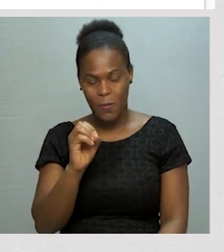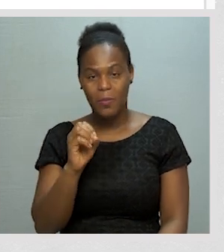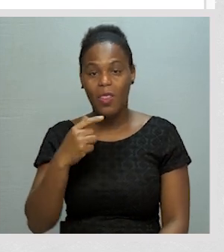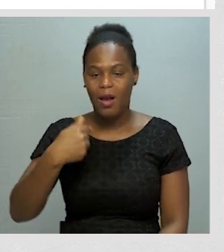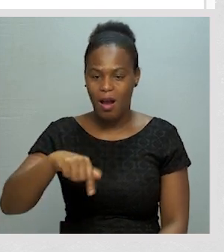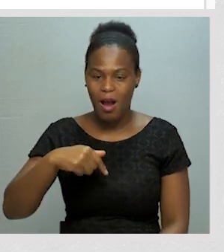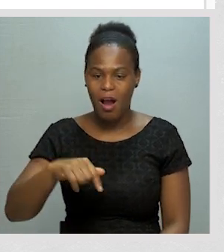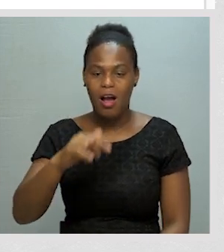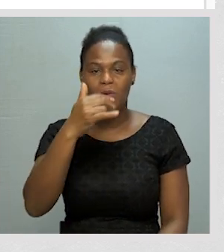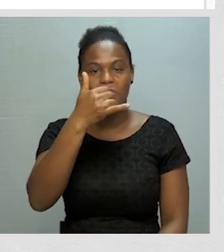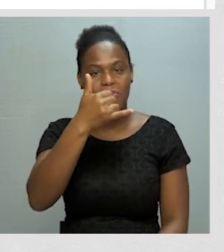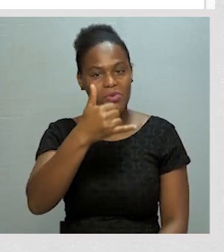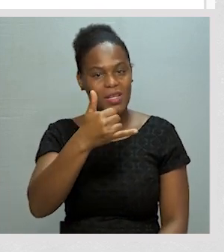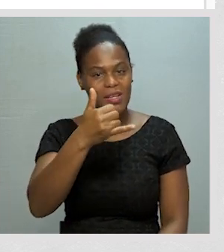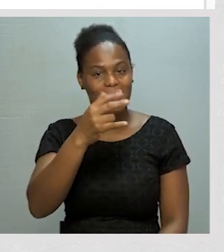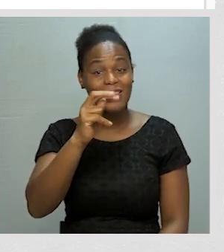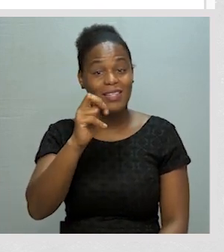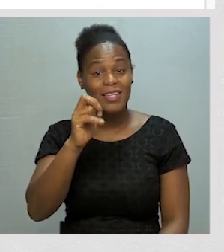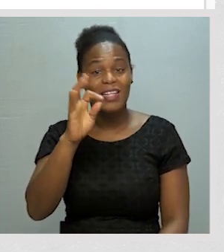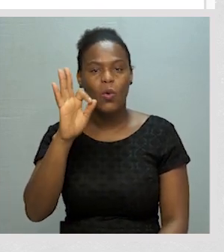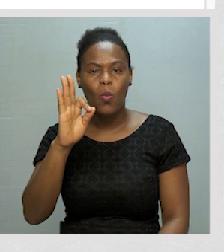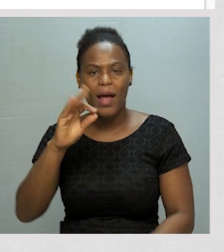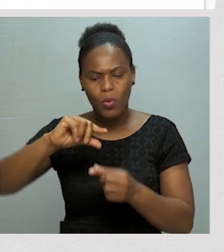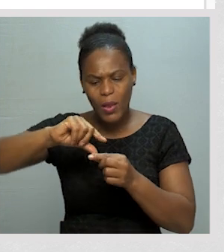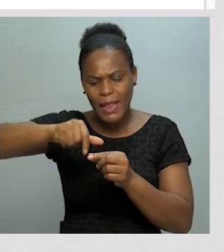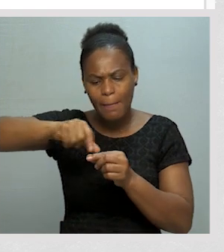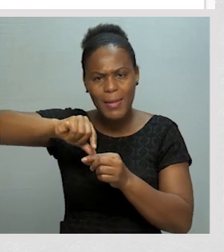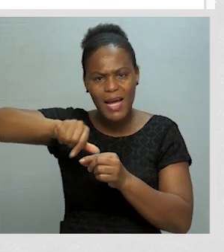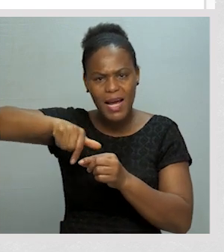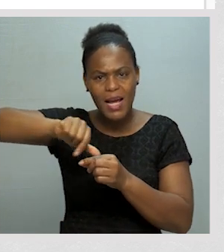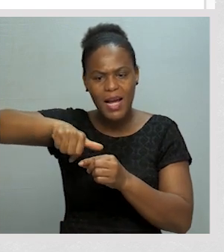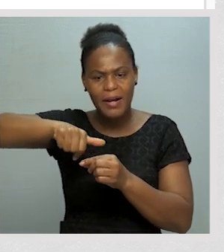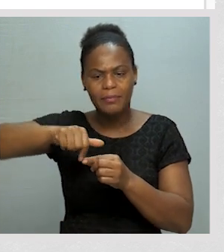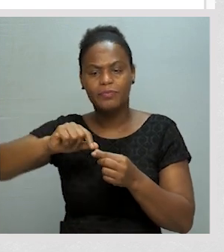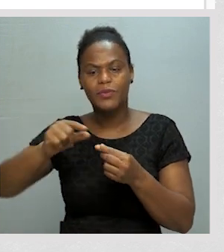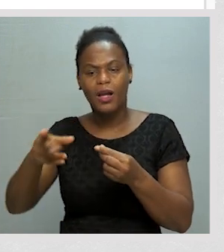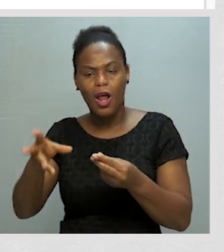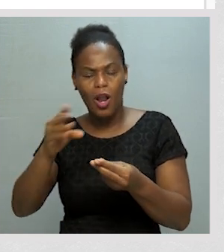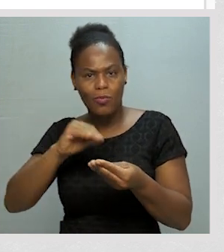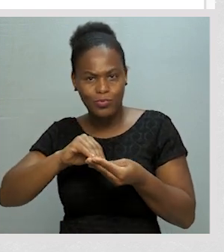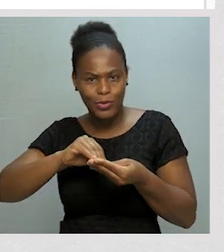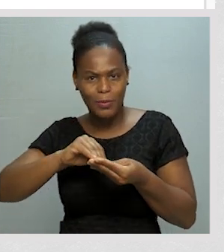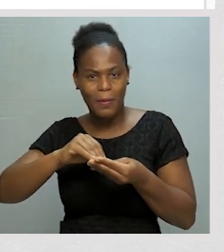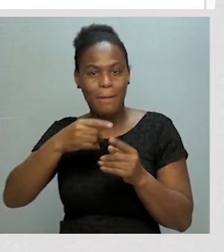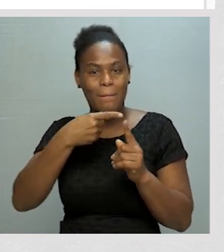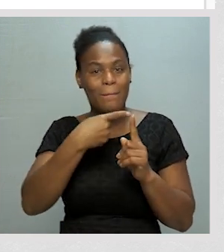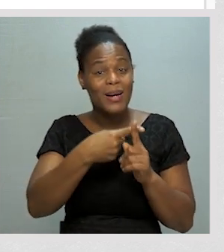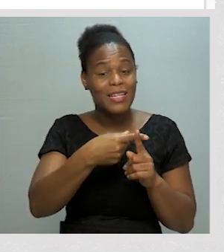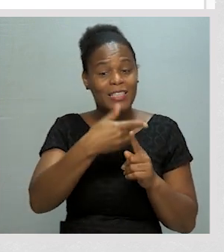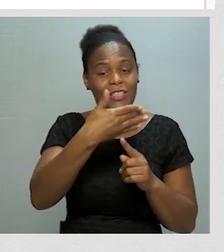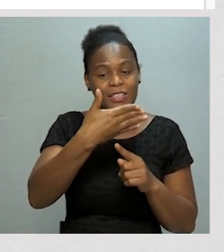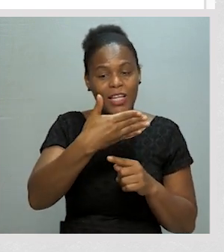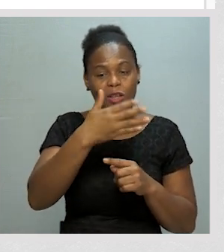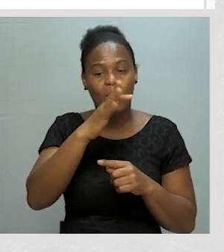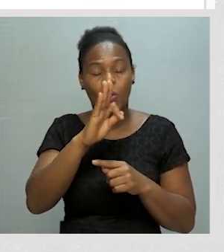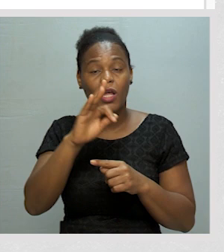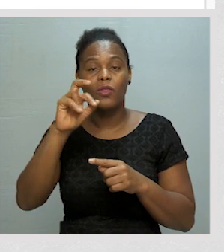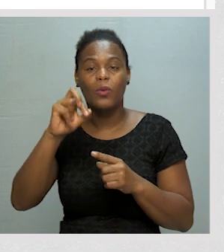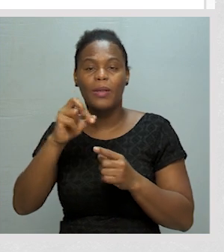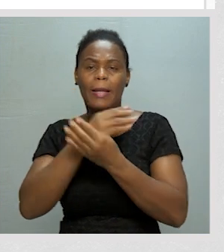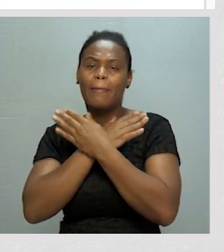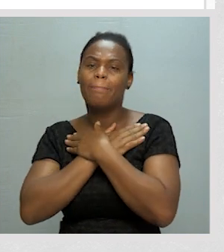Temos esse problema que vocês vão ter que resolver, não é? Então vamos ler primeiro, depois vocês copiam para o caderno e